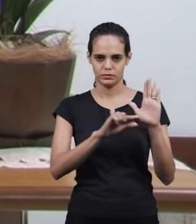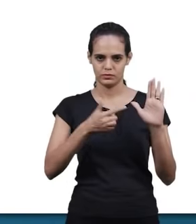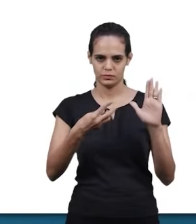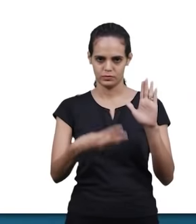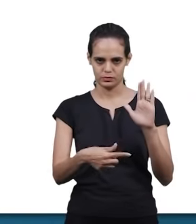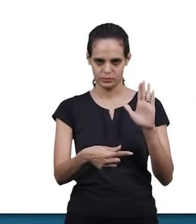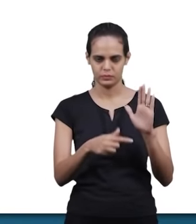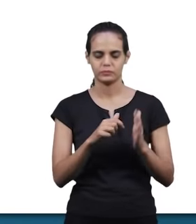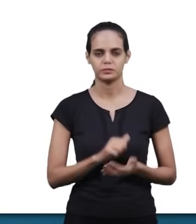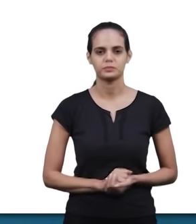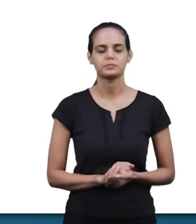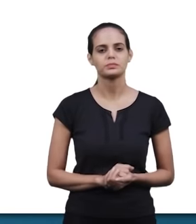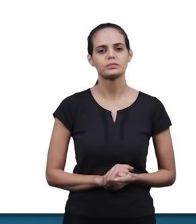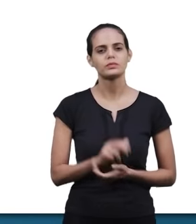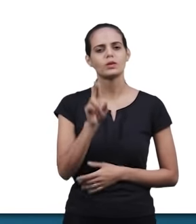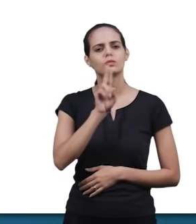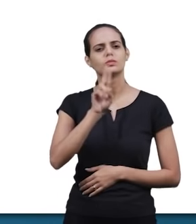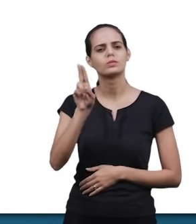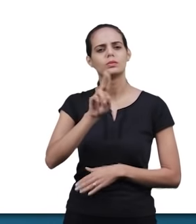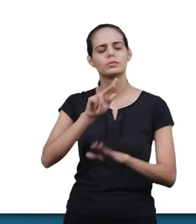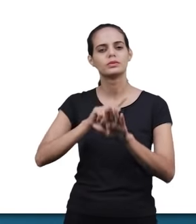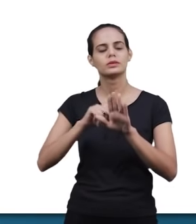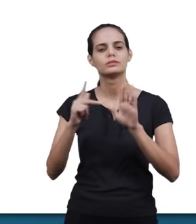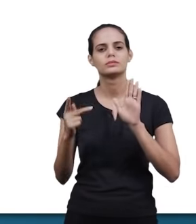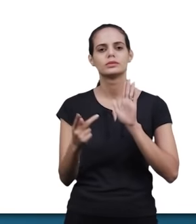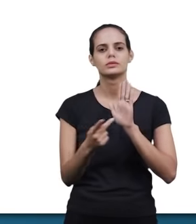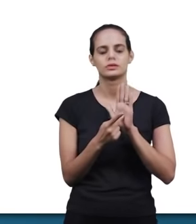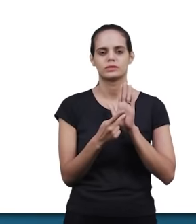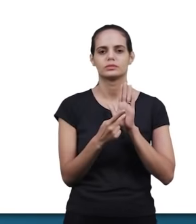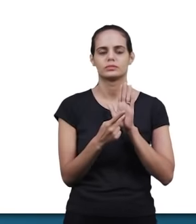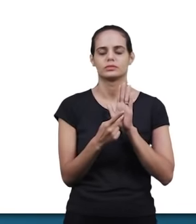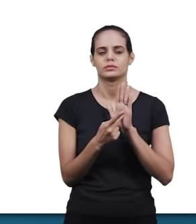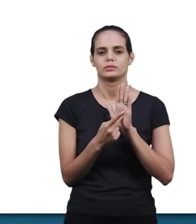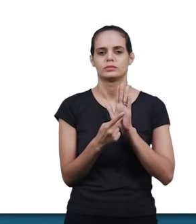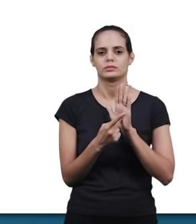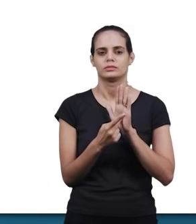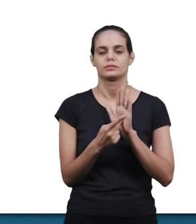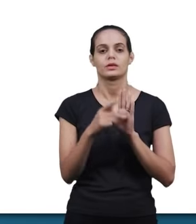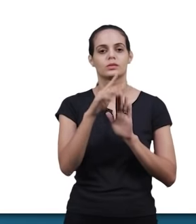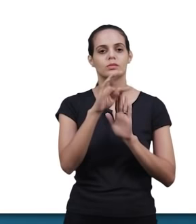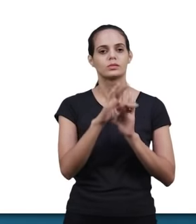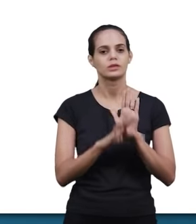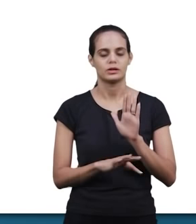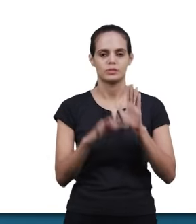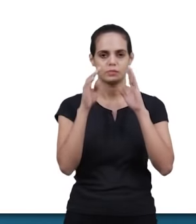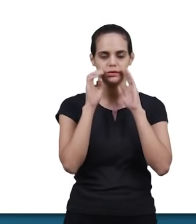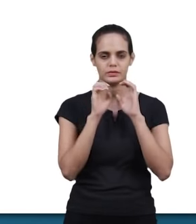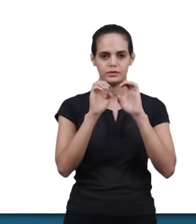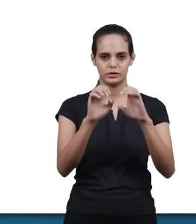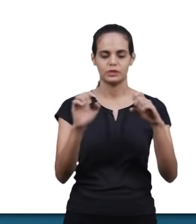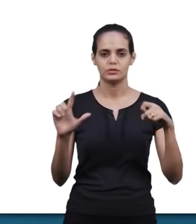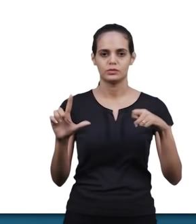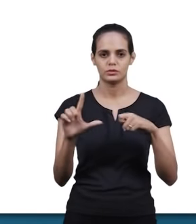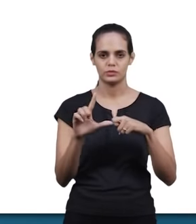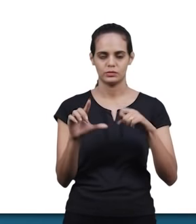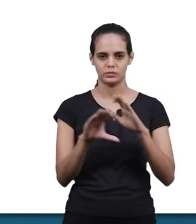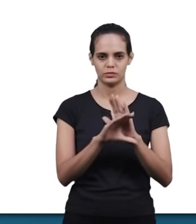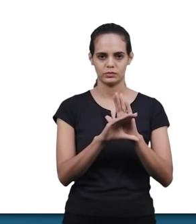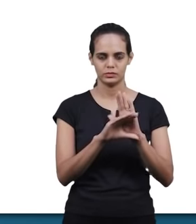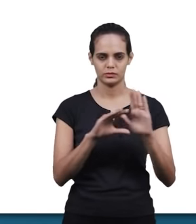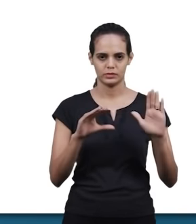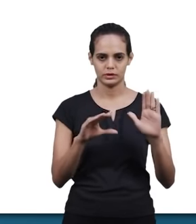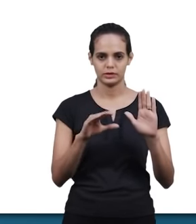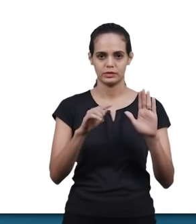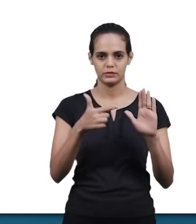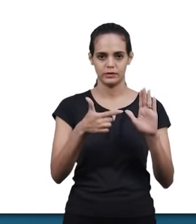pergunta. Qual é o nome da parábola que está escrita no texto do Evangelho de Lucas, capítulo 10, dos